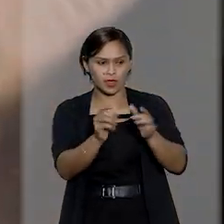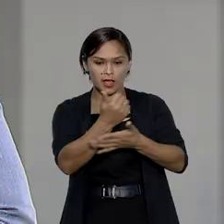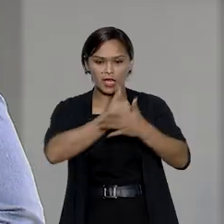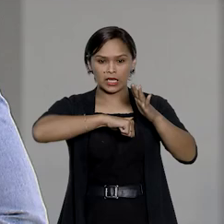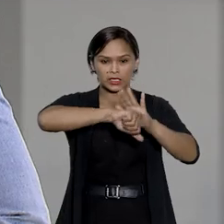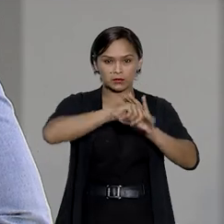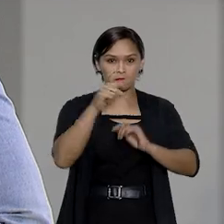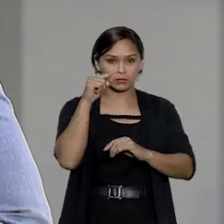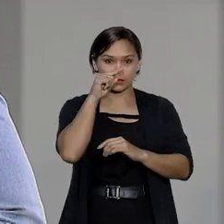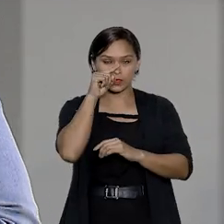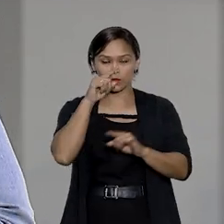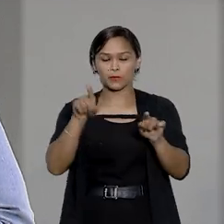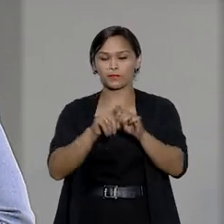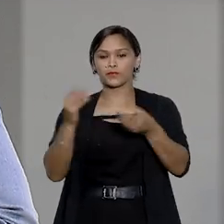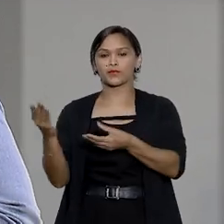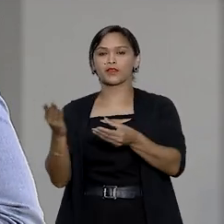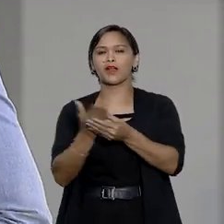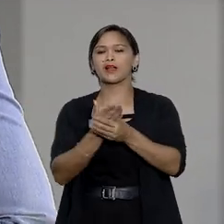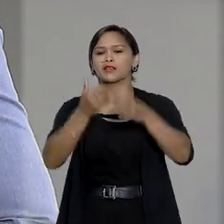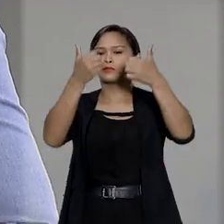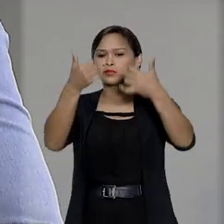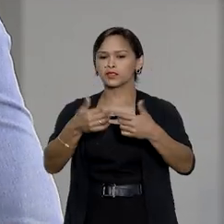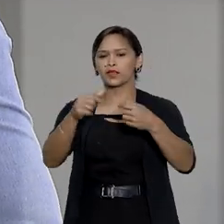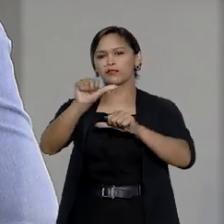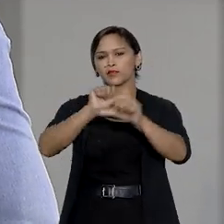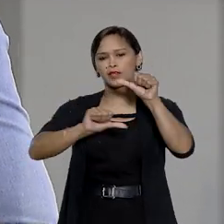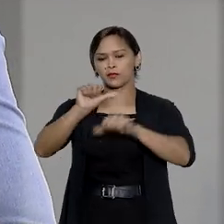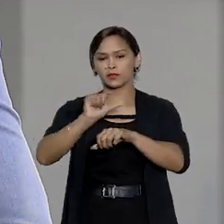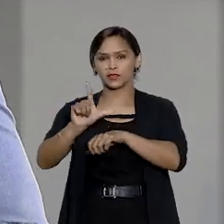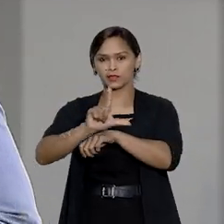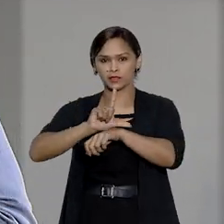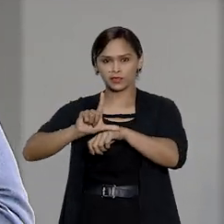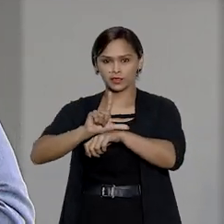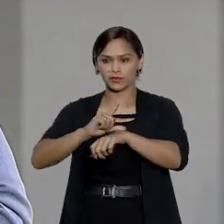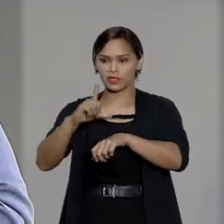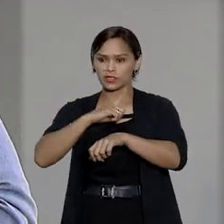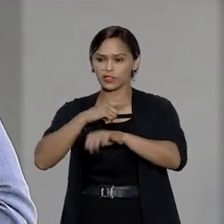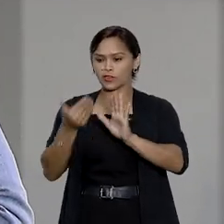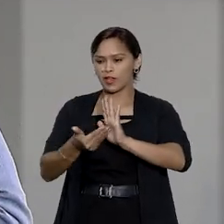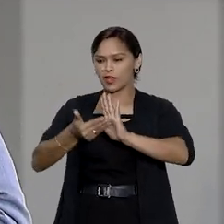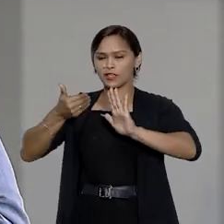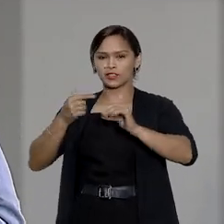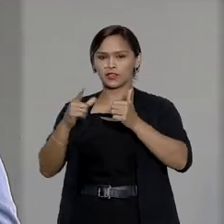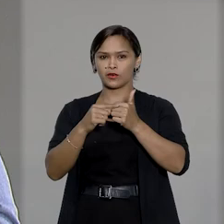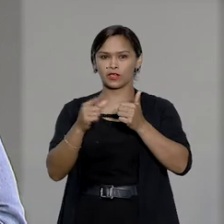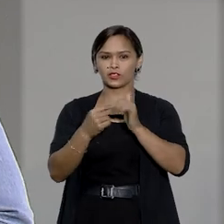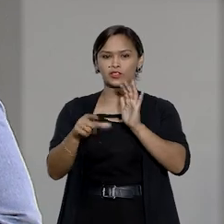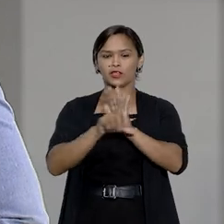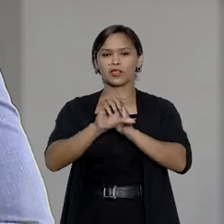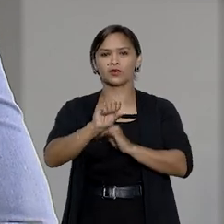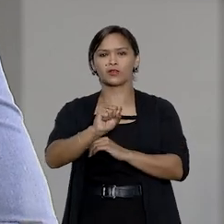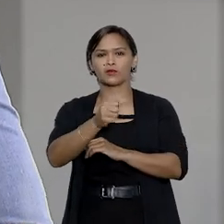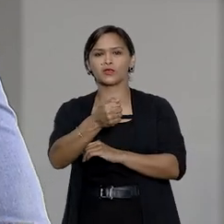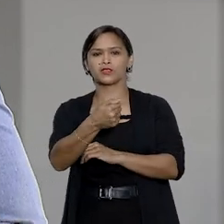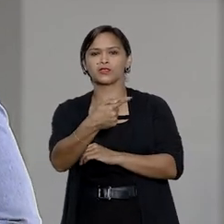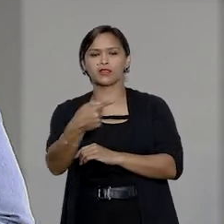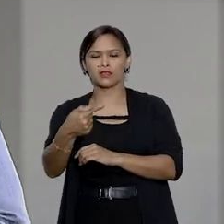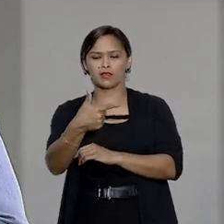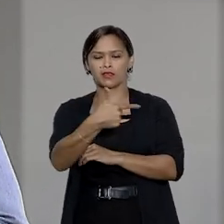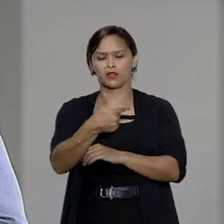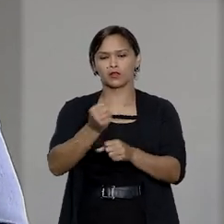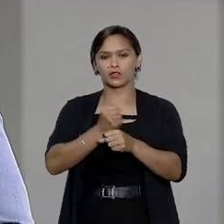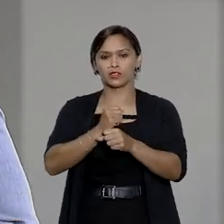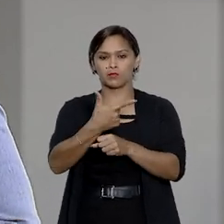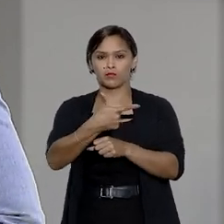hediondo. A ação questionava que a mudança legislativa havia revogado o artigo da Lei 8.072, de